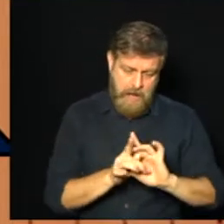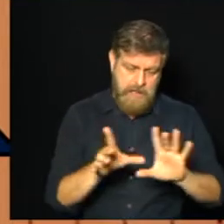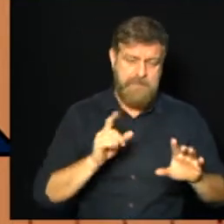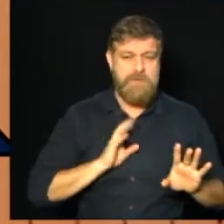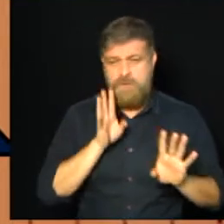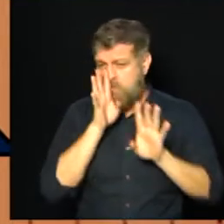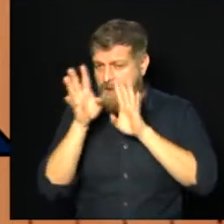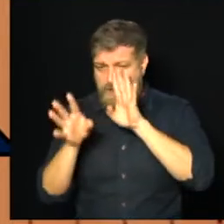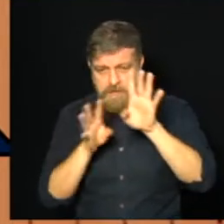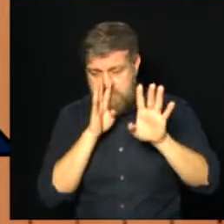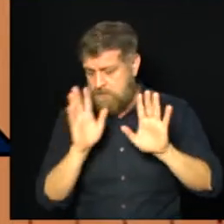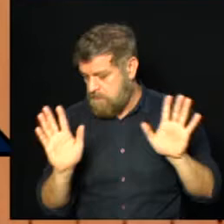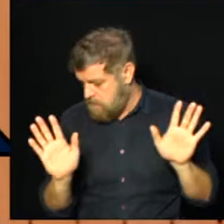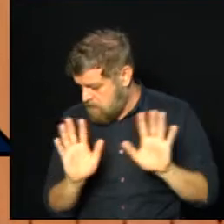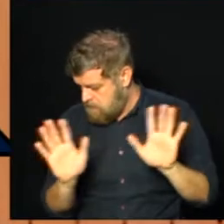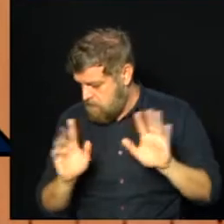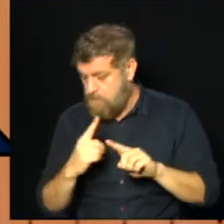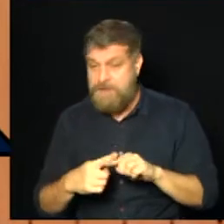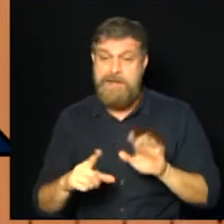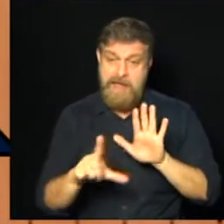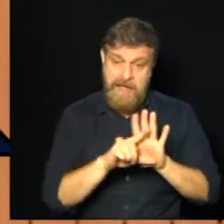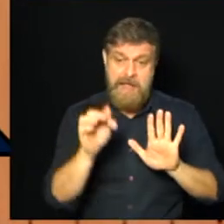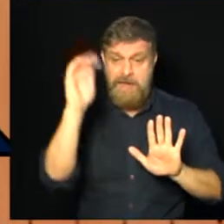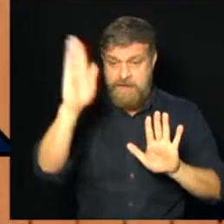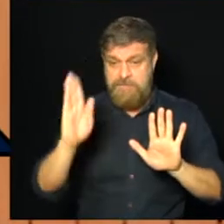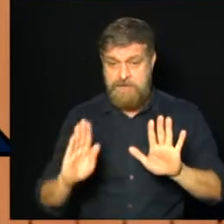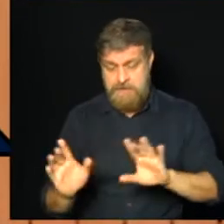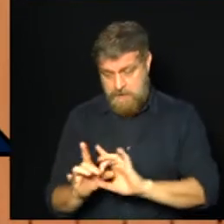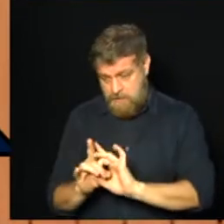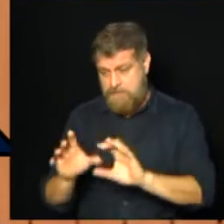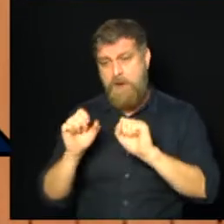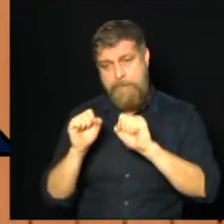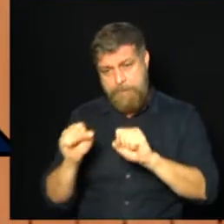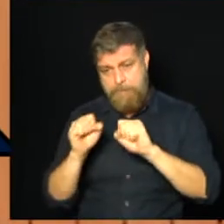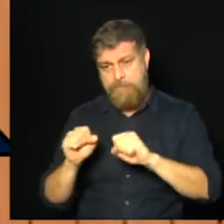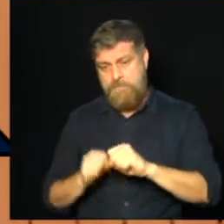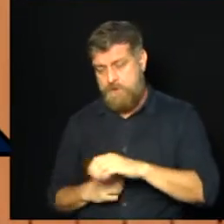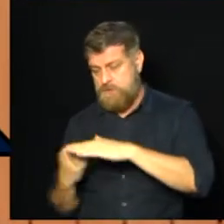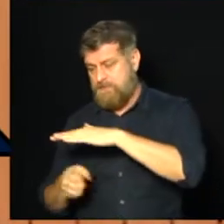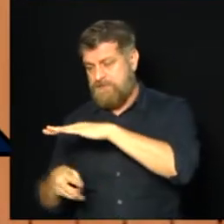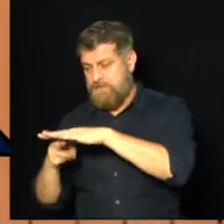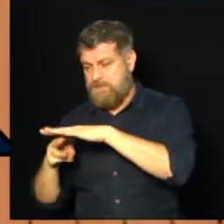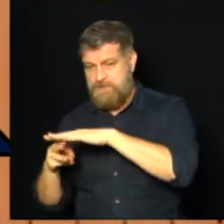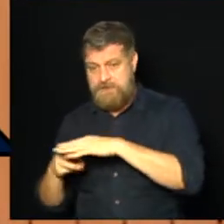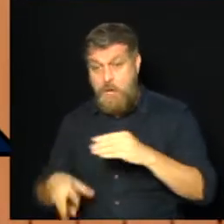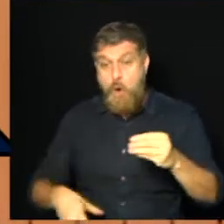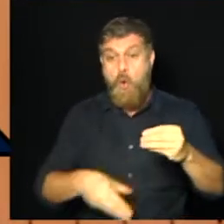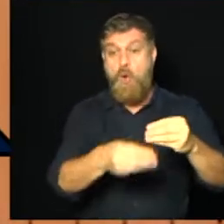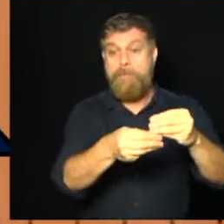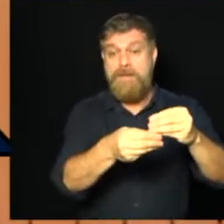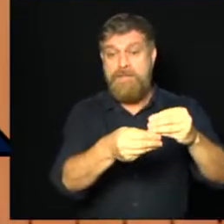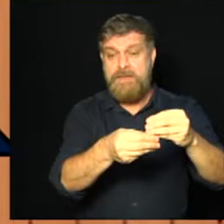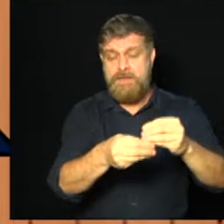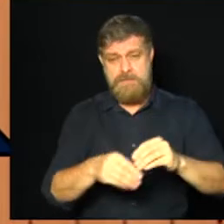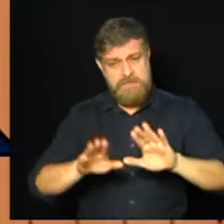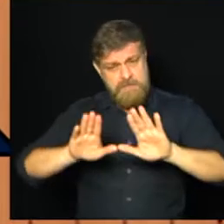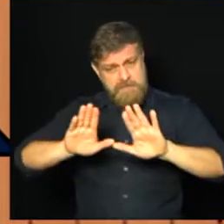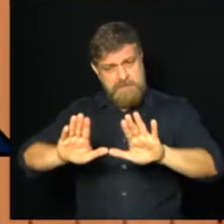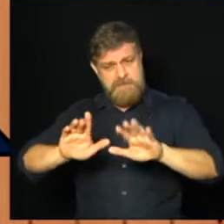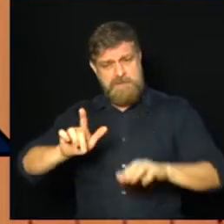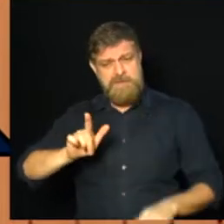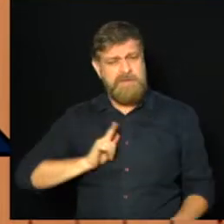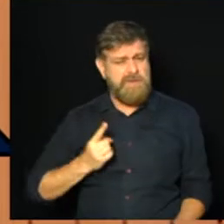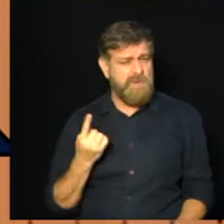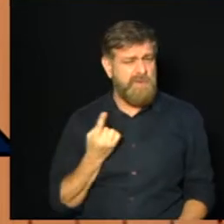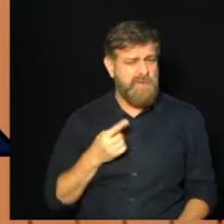questionando a legalidade, porque a lei federal permite o serviço privado como complementar, mas existe uma